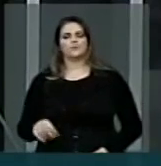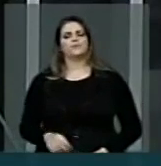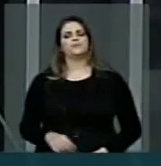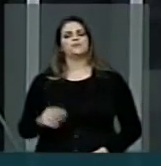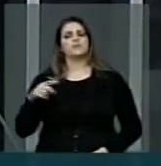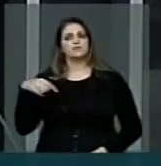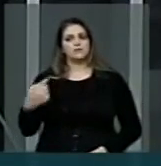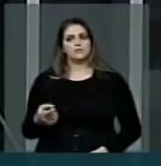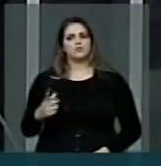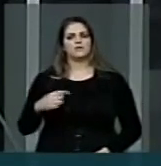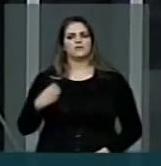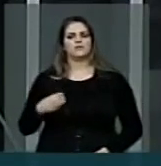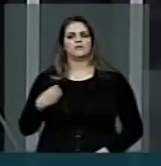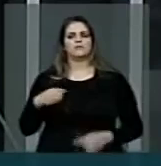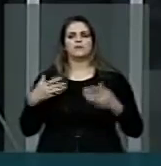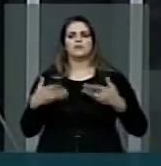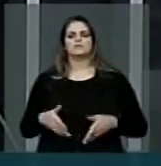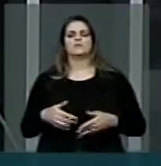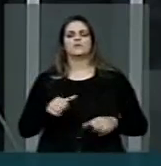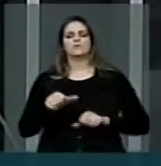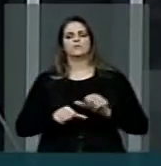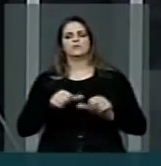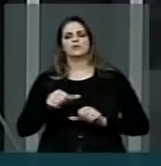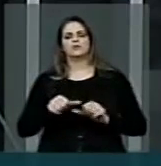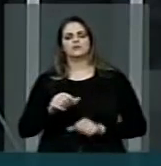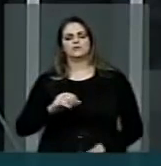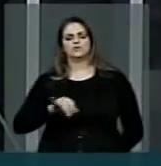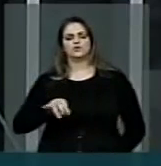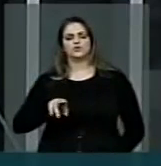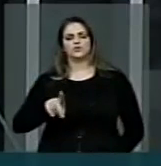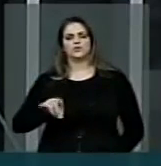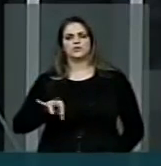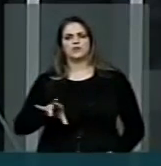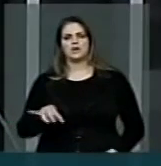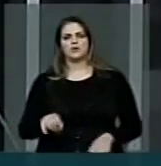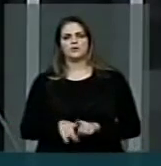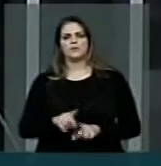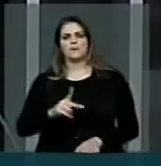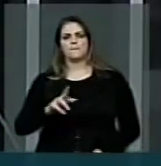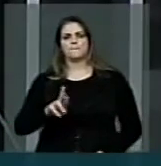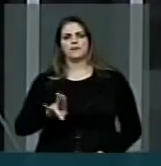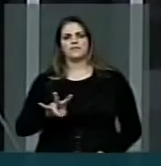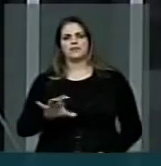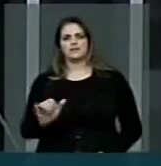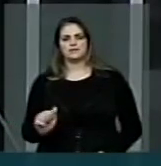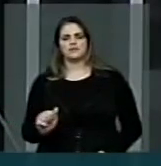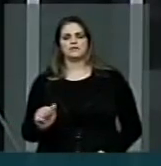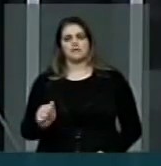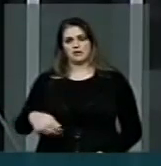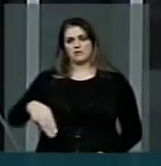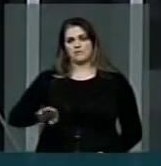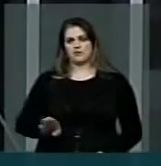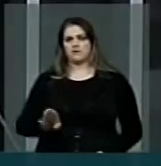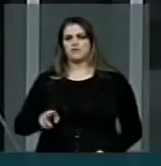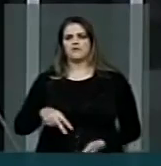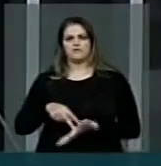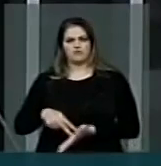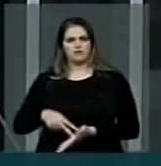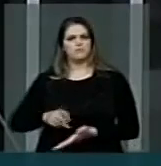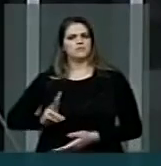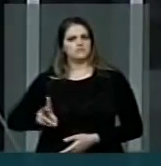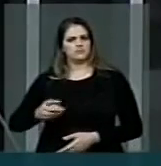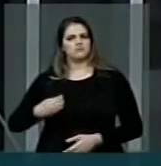das reformas do Judiciário e da Previdência. Essa entidade, firme e atuante, reúne hoje